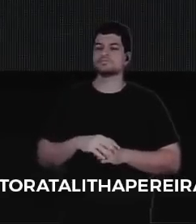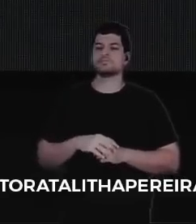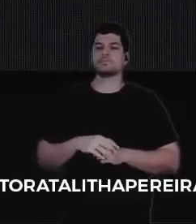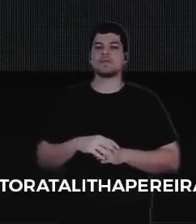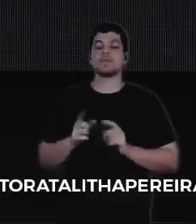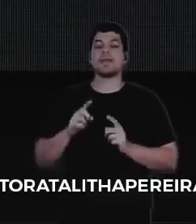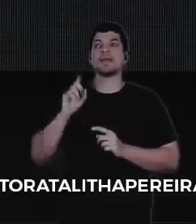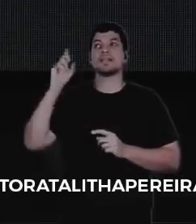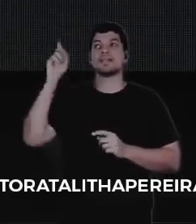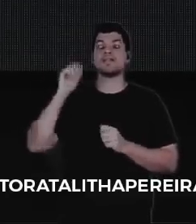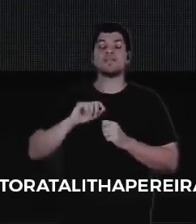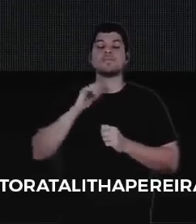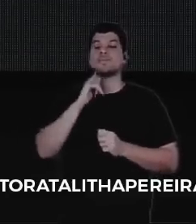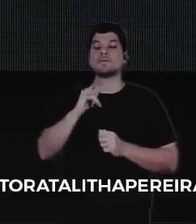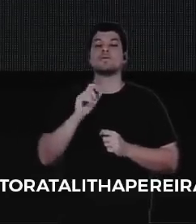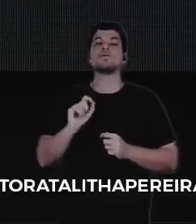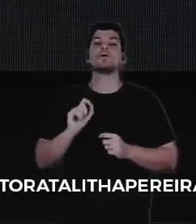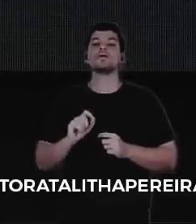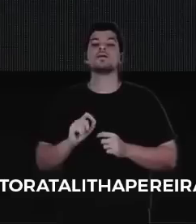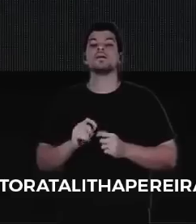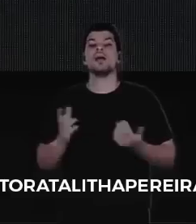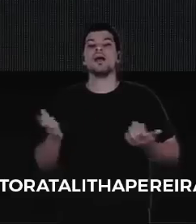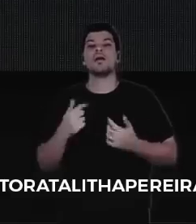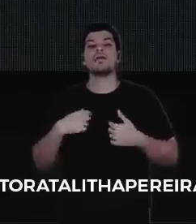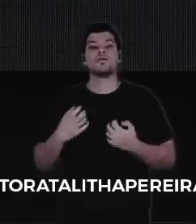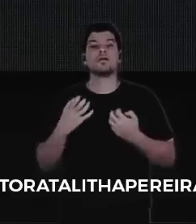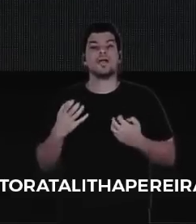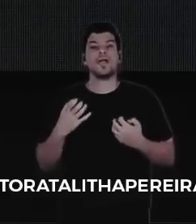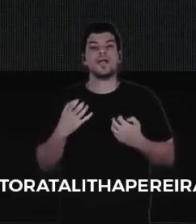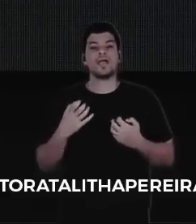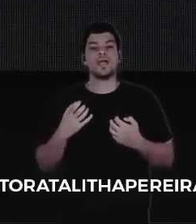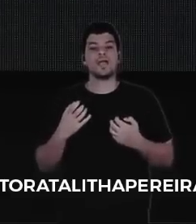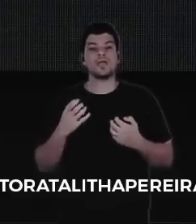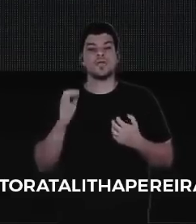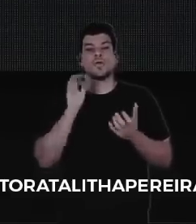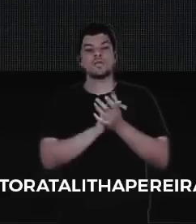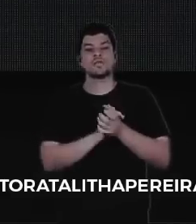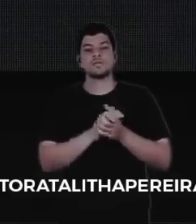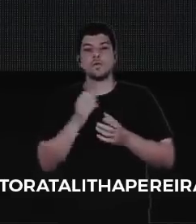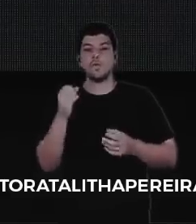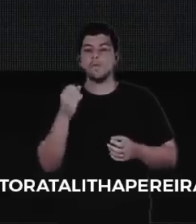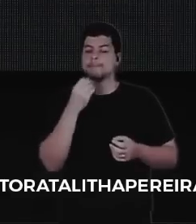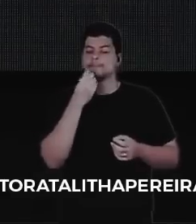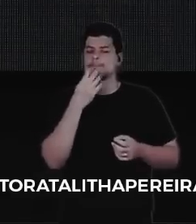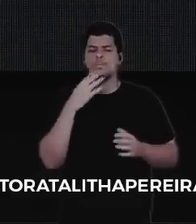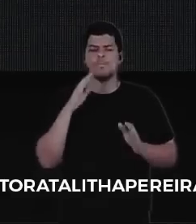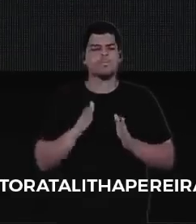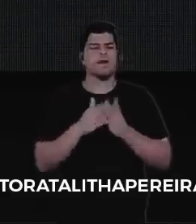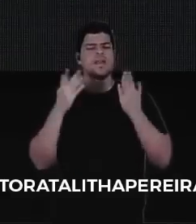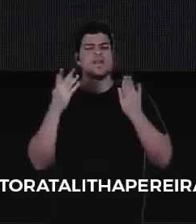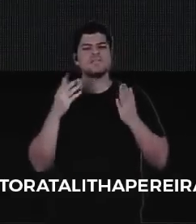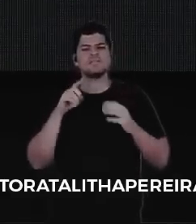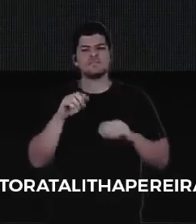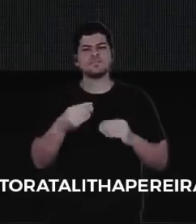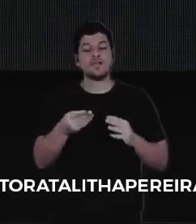E Deus está dizendo assim: preparei o seu príncipe, preparei sua princesa, mas você vai ter que liberar primeiro.